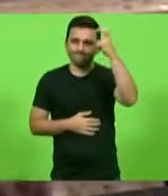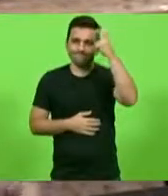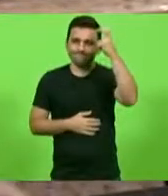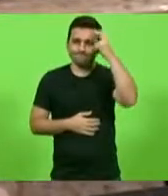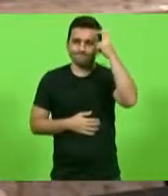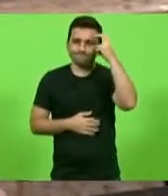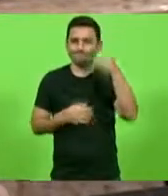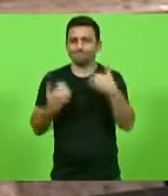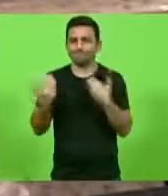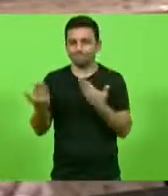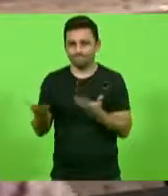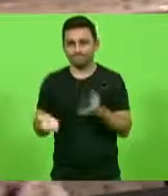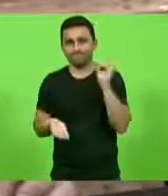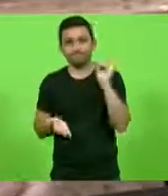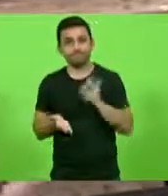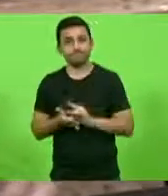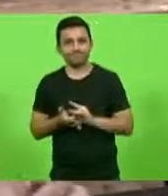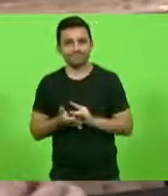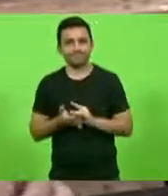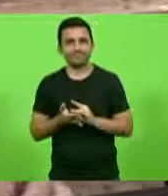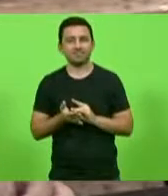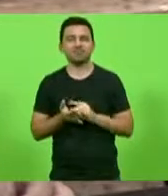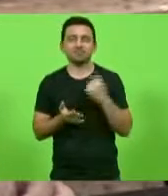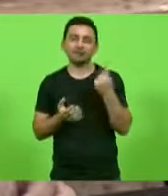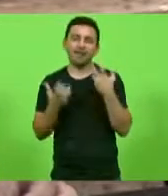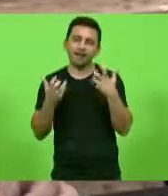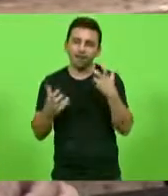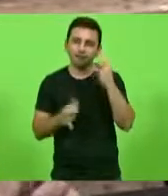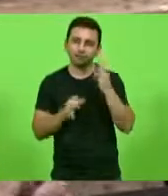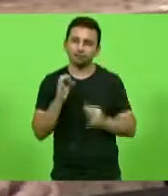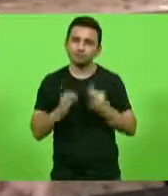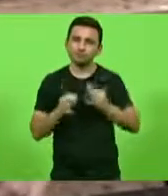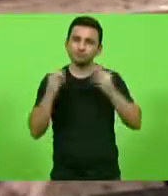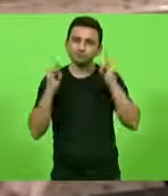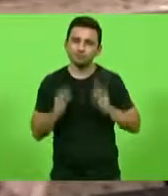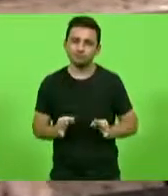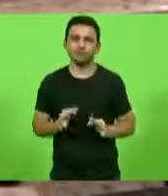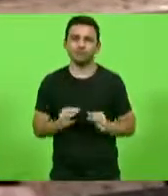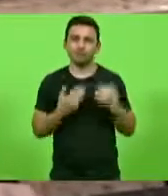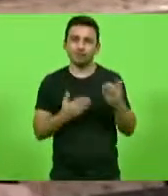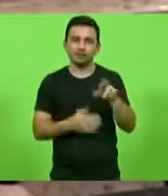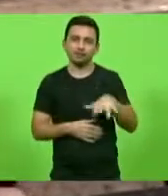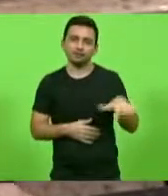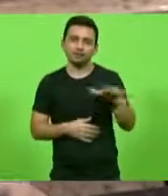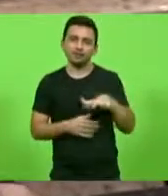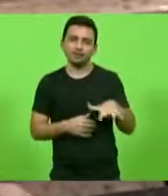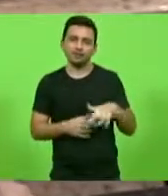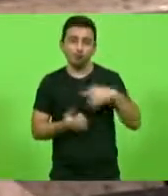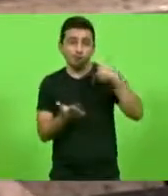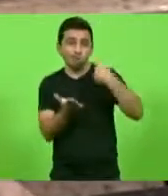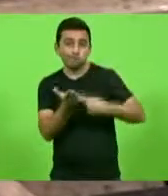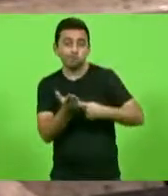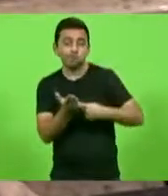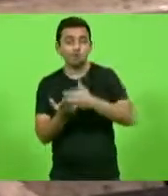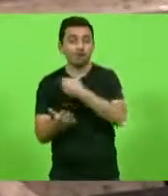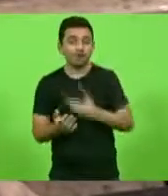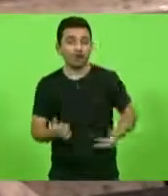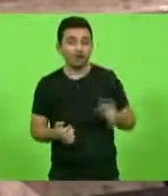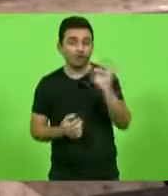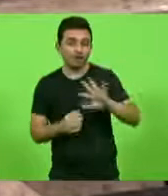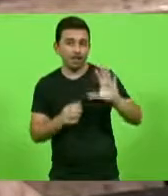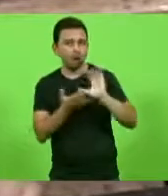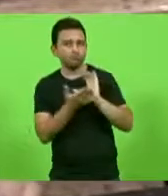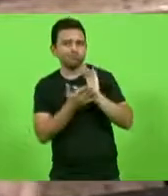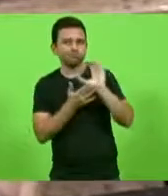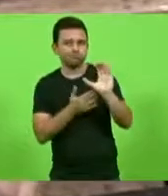foi realmente uma tirada nossa de fazer justiça para uma região. Quando se fala em pacto federativo, daquilo que vai para a União e daquilo